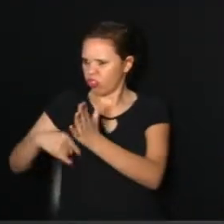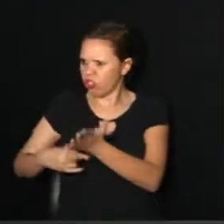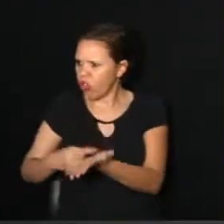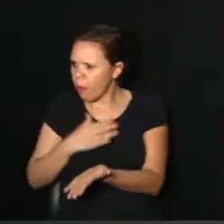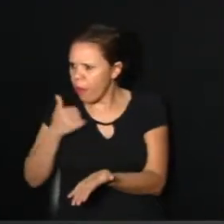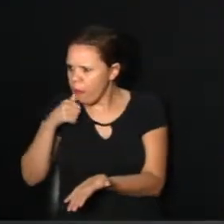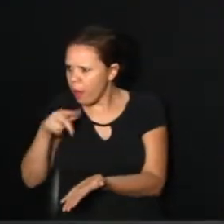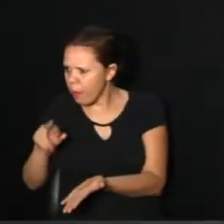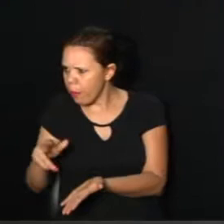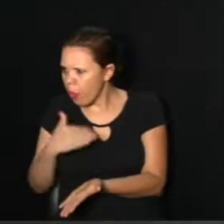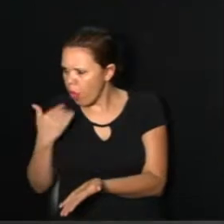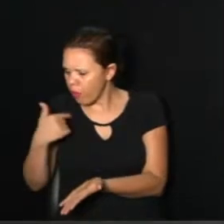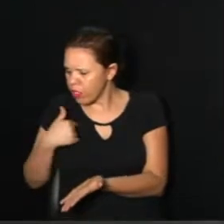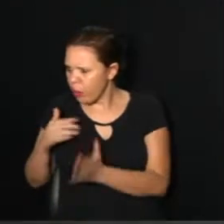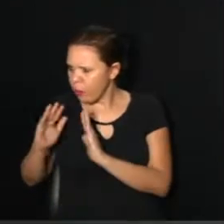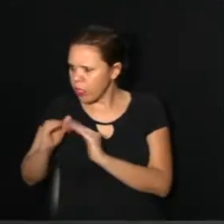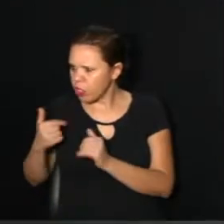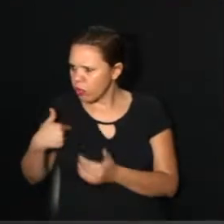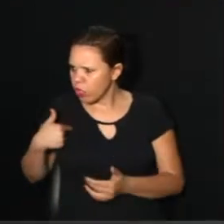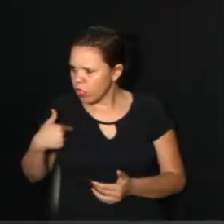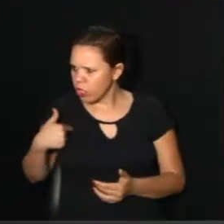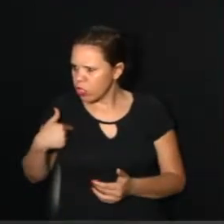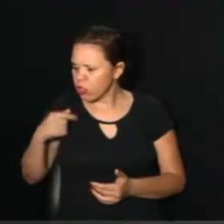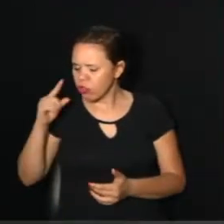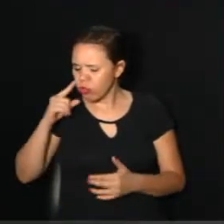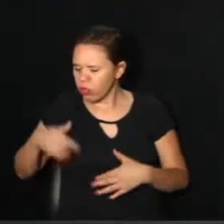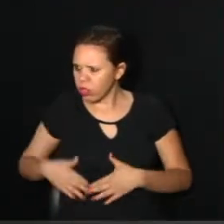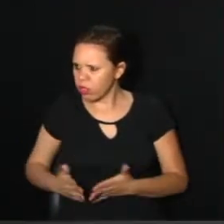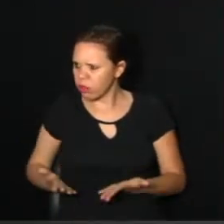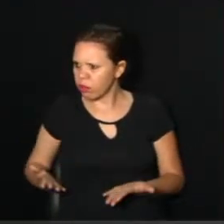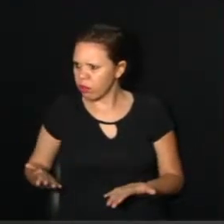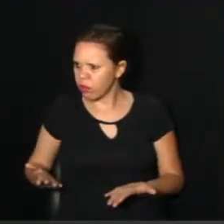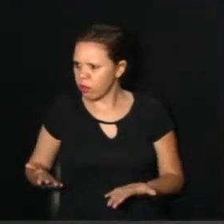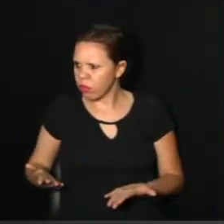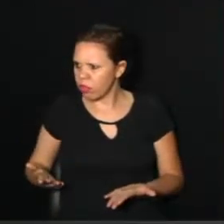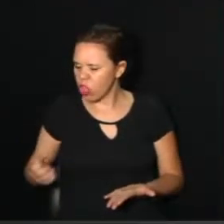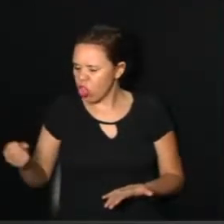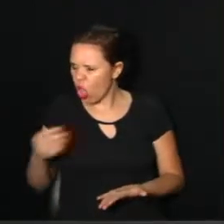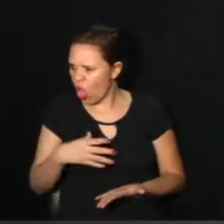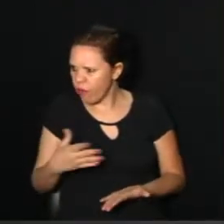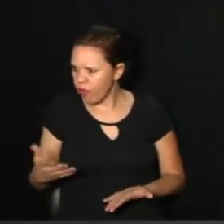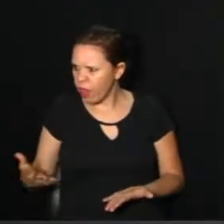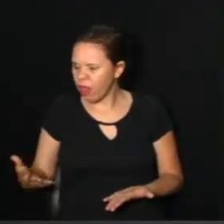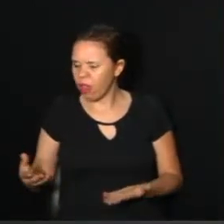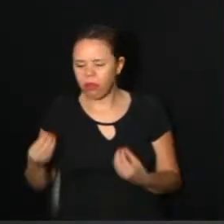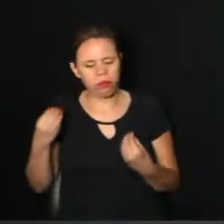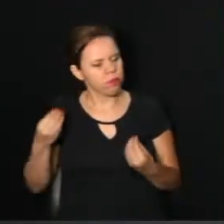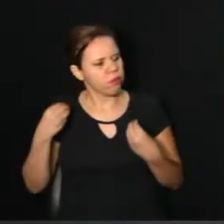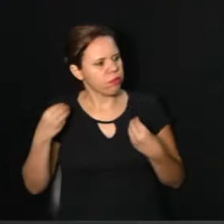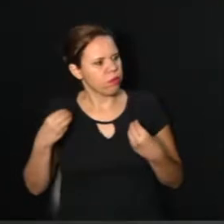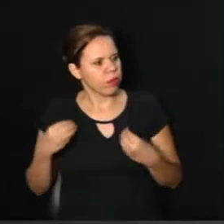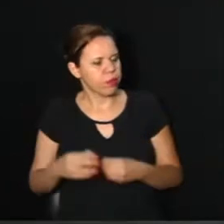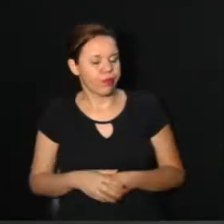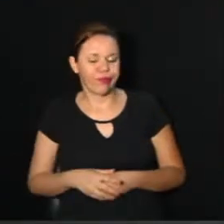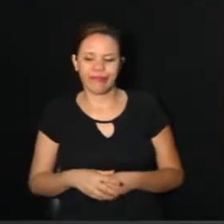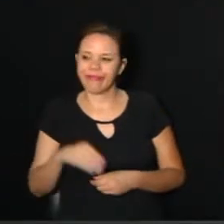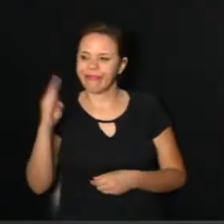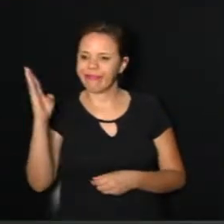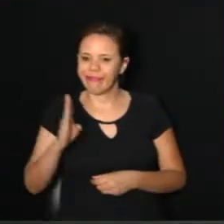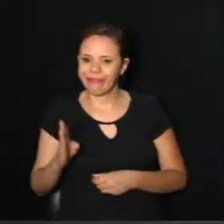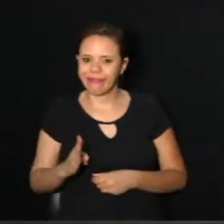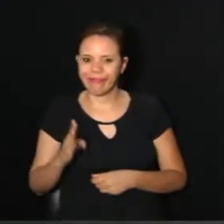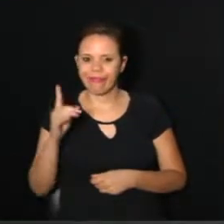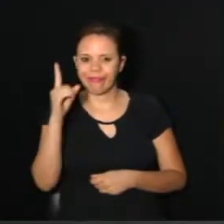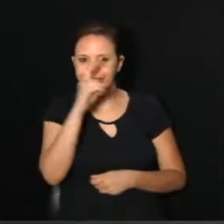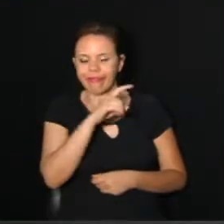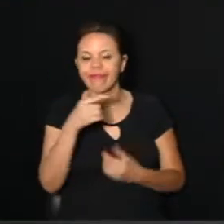irmã e você está me pedindo a certidão de nascimento atualizada. Esse é o nosso Brasil. E